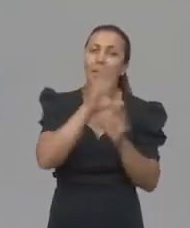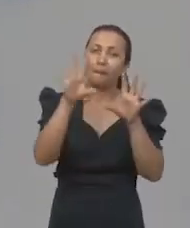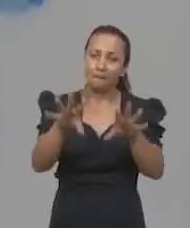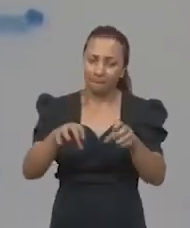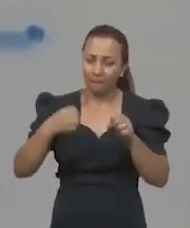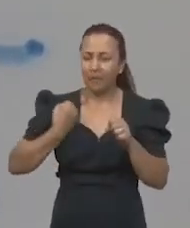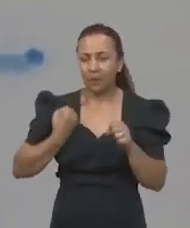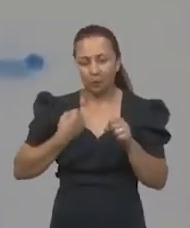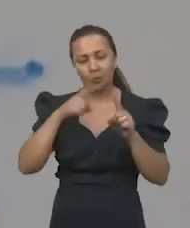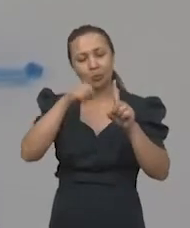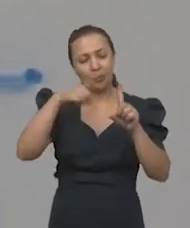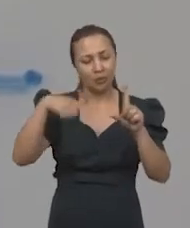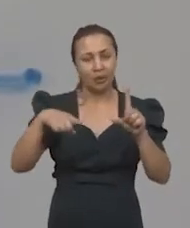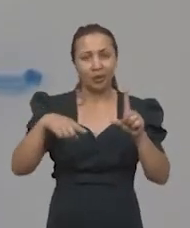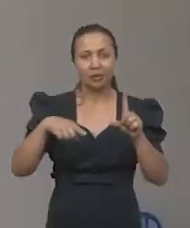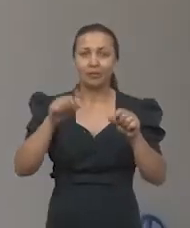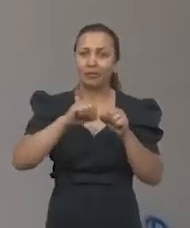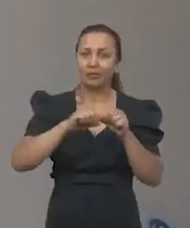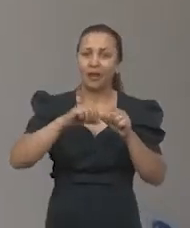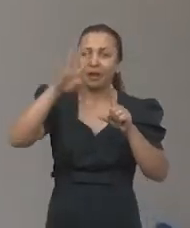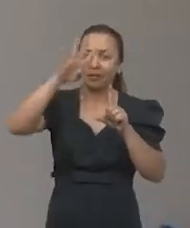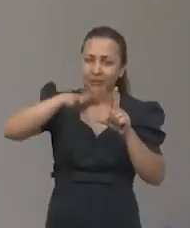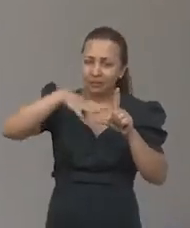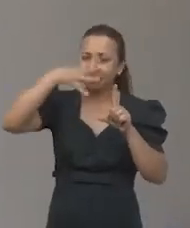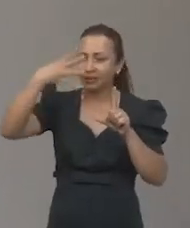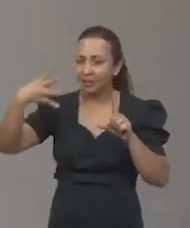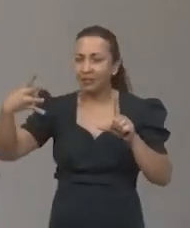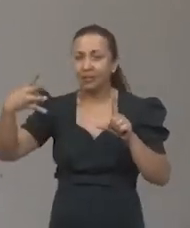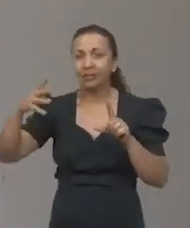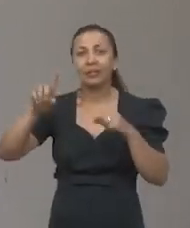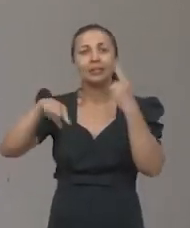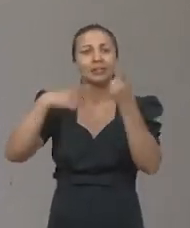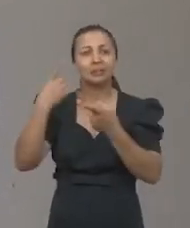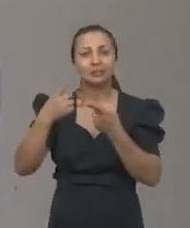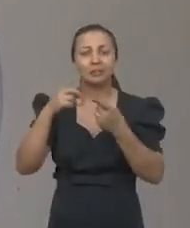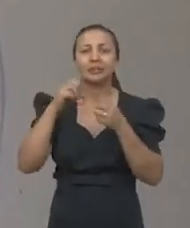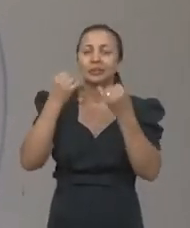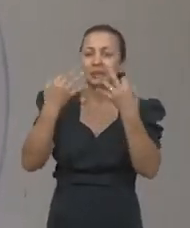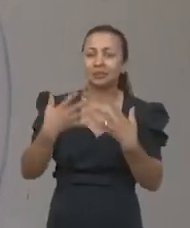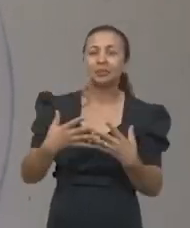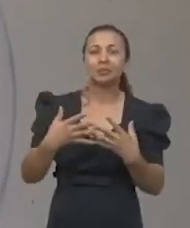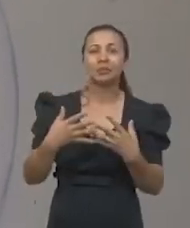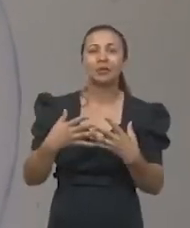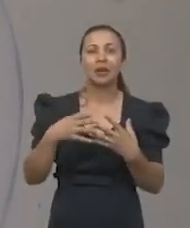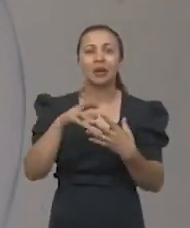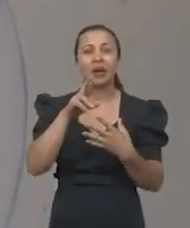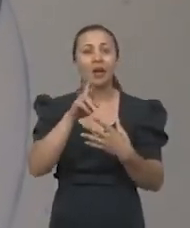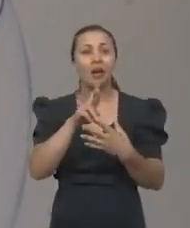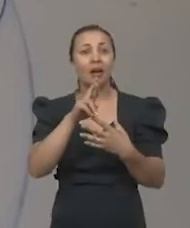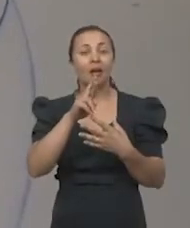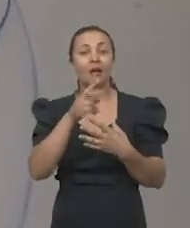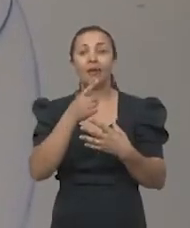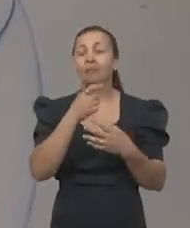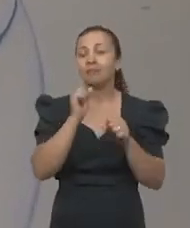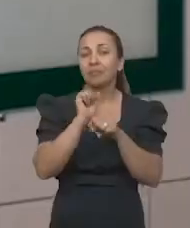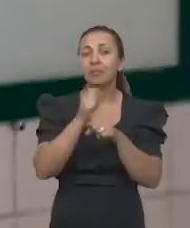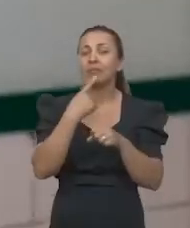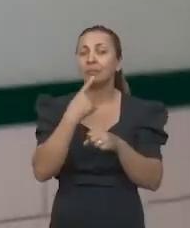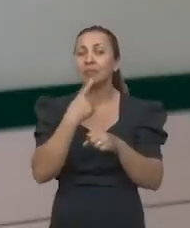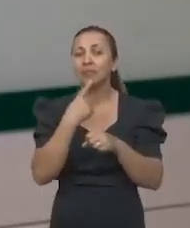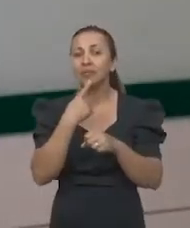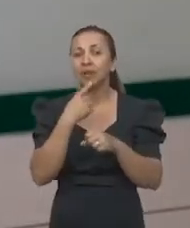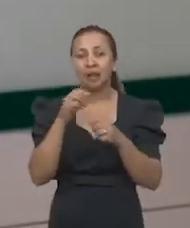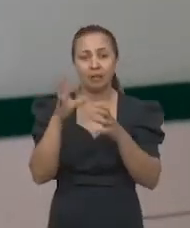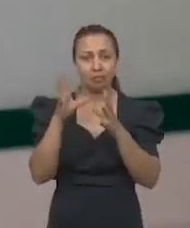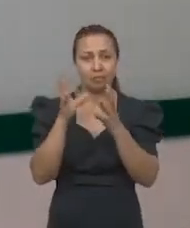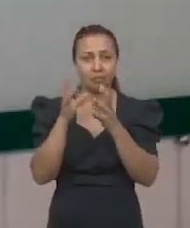dados, avalia aqueles dados, monta gráficos. Com os gráficos, ele determina o redshift daquela galáxia é esse. Eu